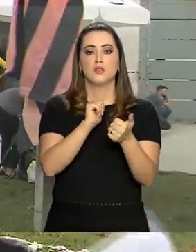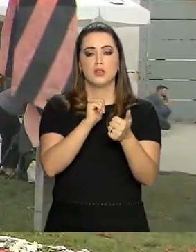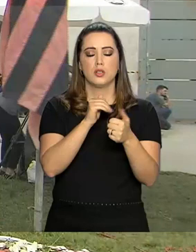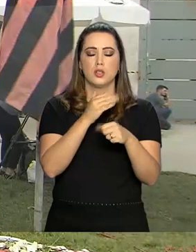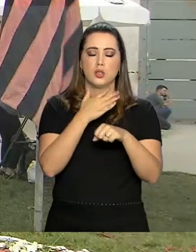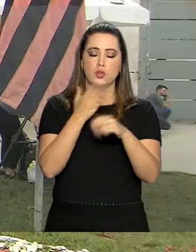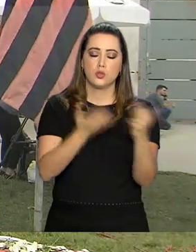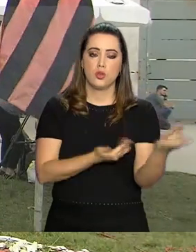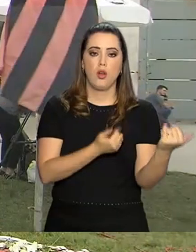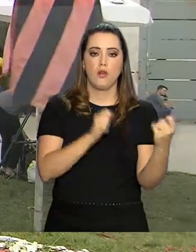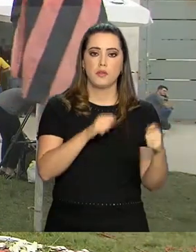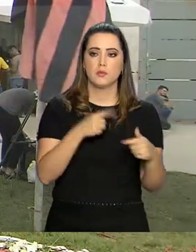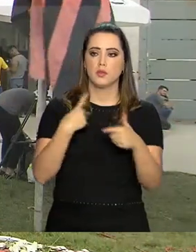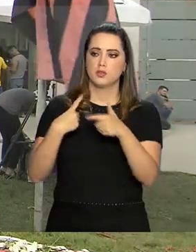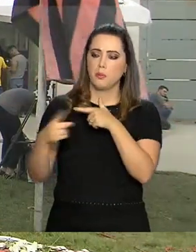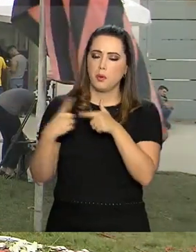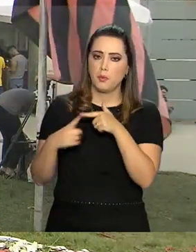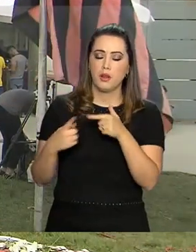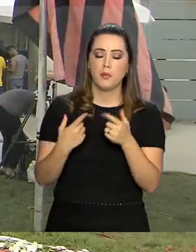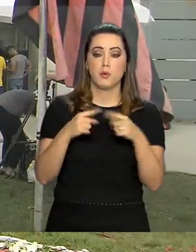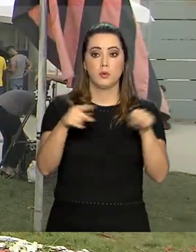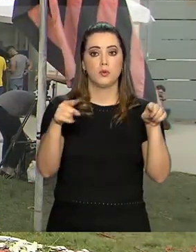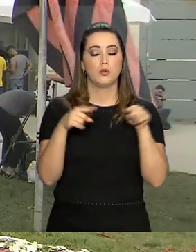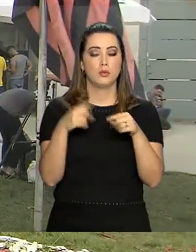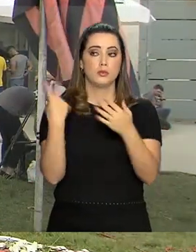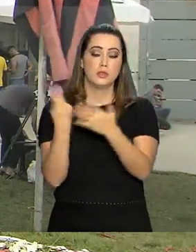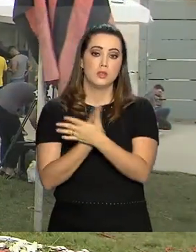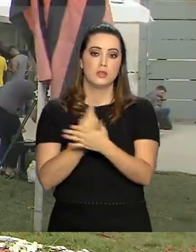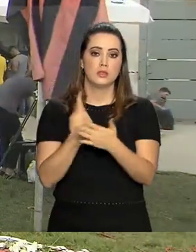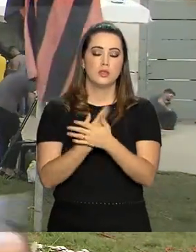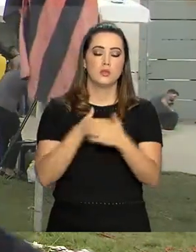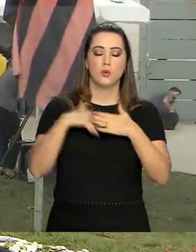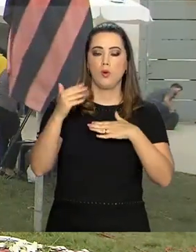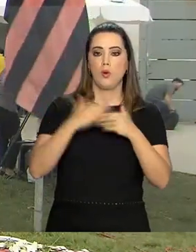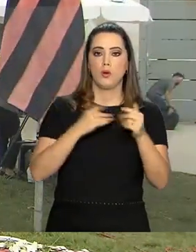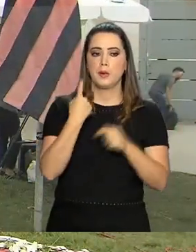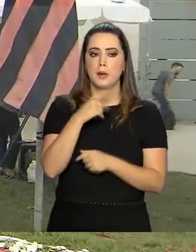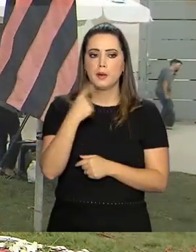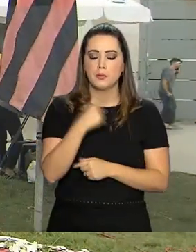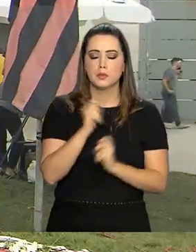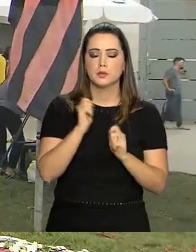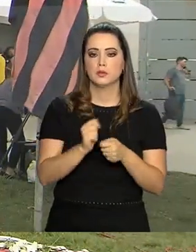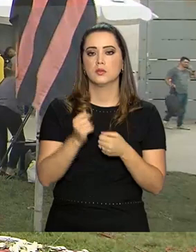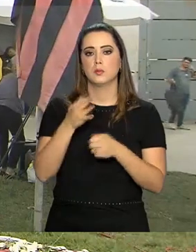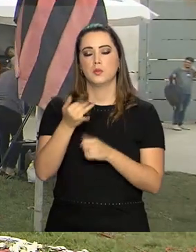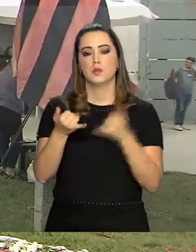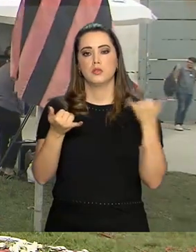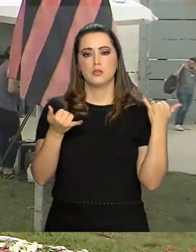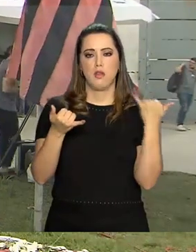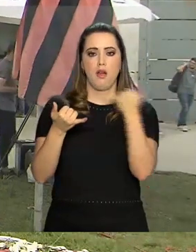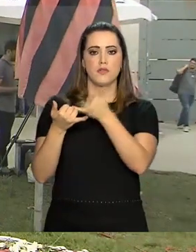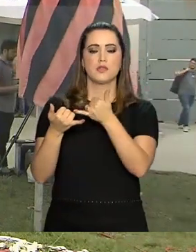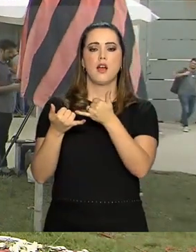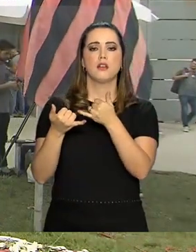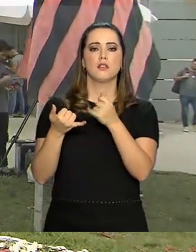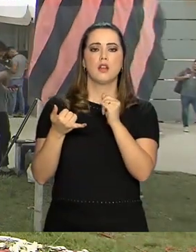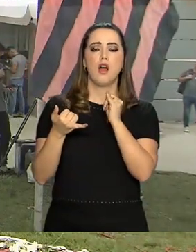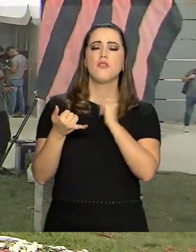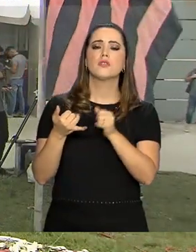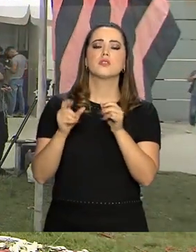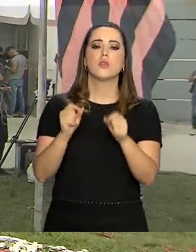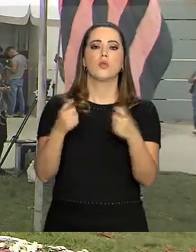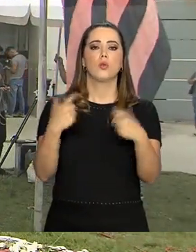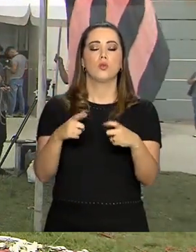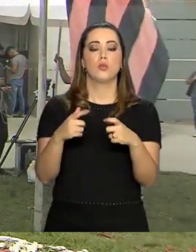alguns problemas, centros de treinamentos inadequados. Qualquer tipo de denúncia pode ser encaminhada para o Disque 100, que é um serviço do governo